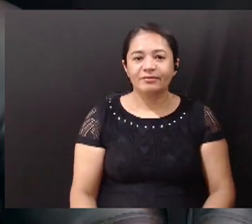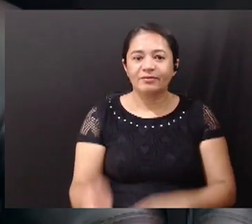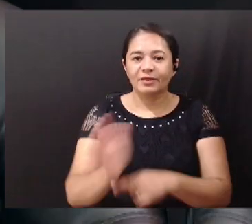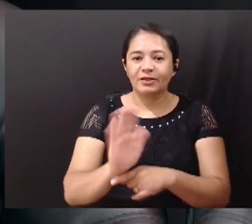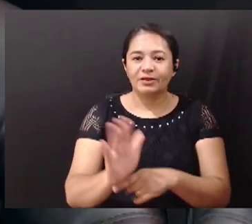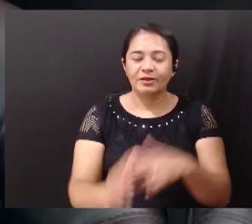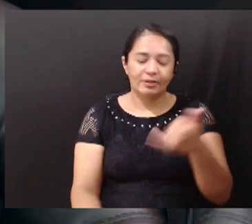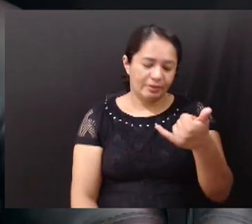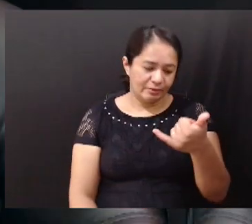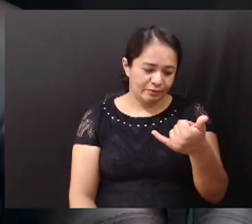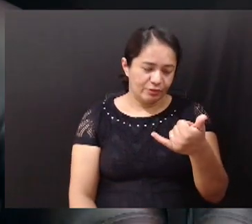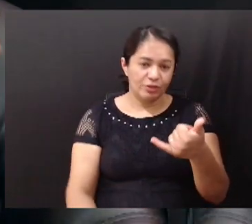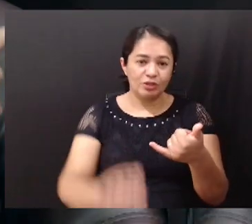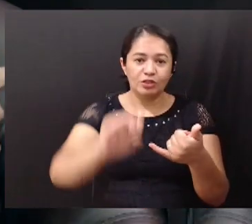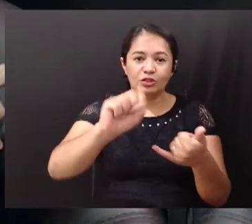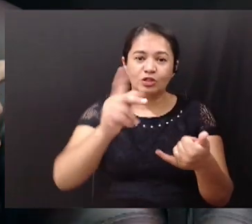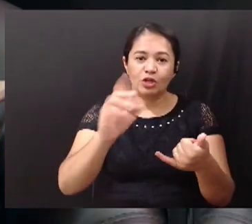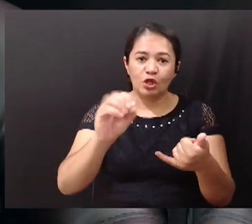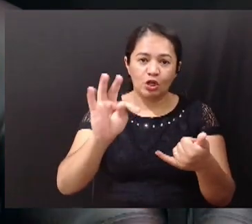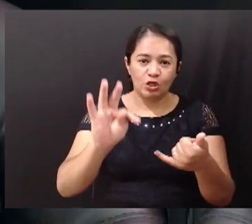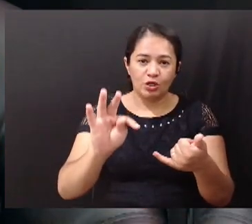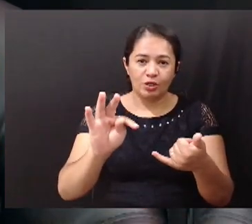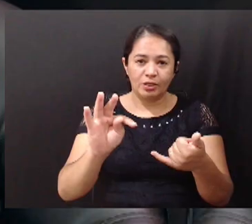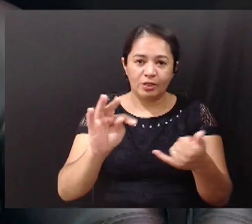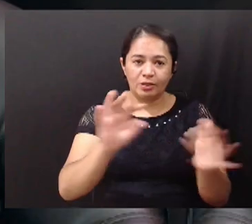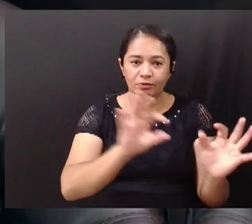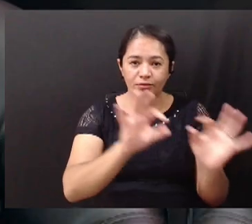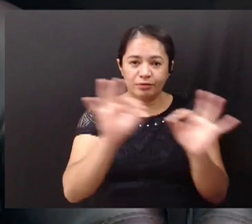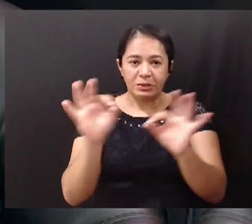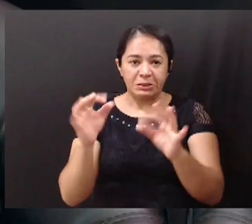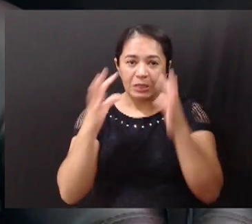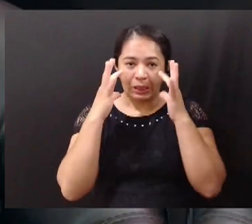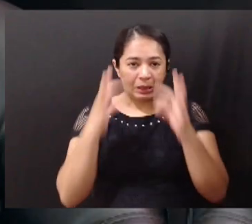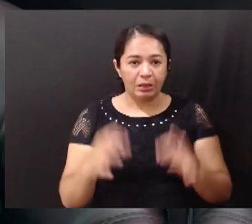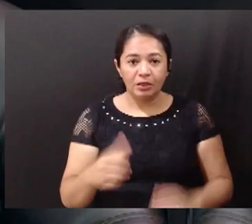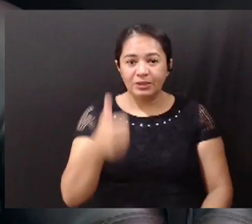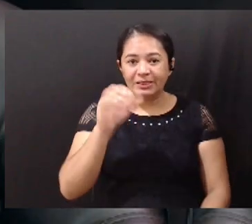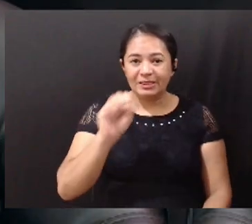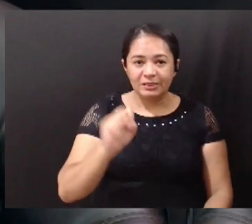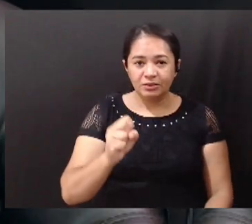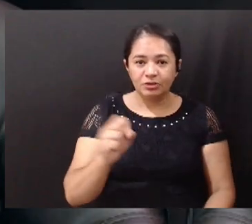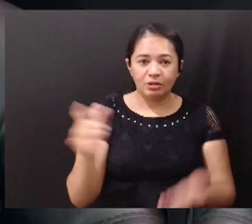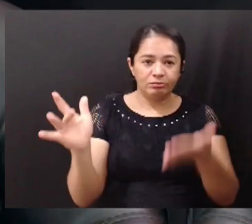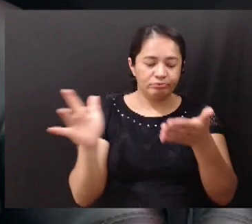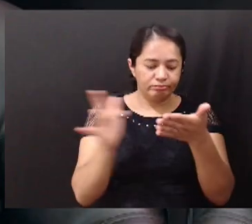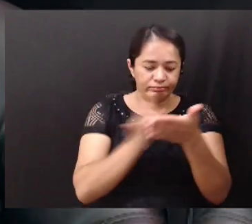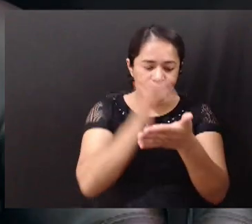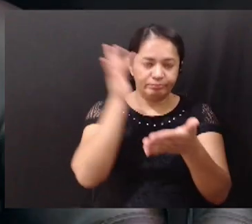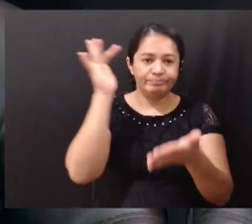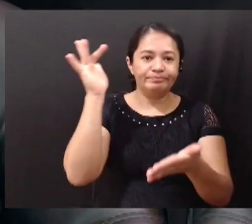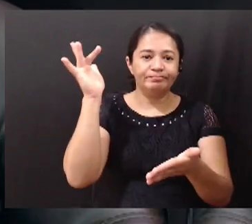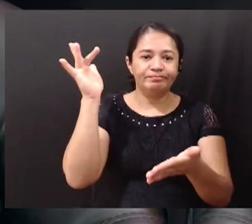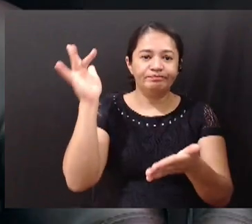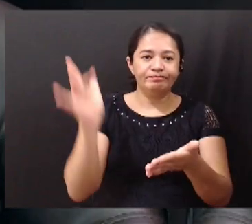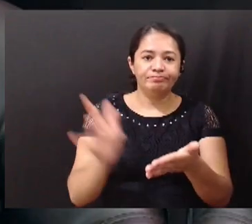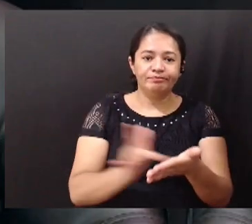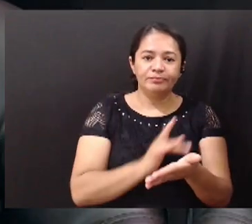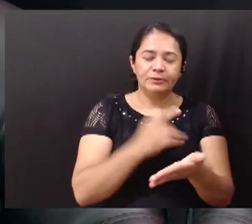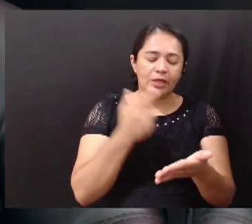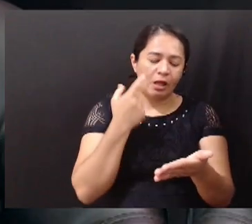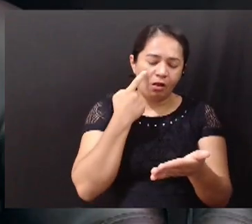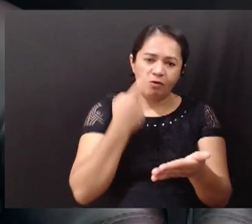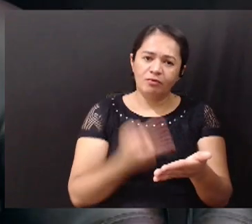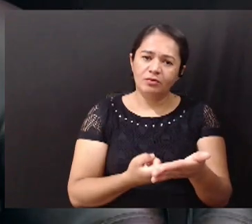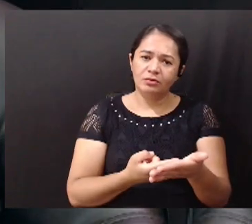Então, ela lá assiste, se não prende atenção em 10 segundos, arrasta para cima. Verdade. Aí eu comecei a falar, tá, ela tá arrastando